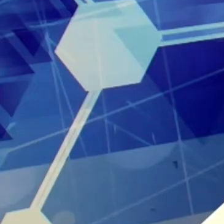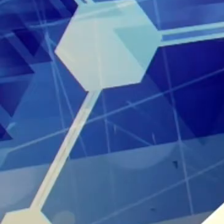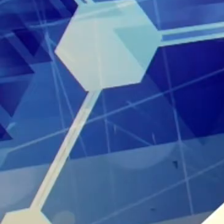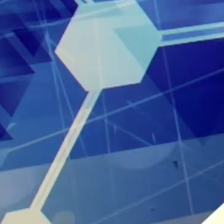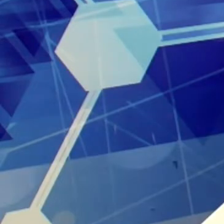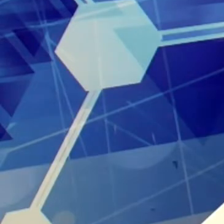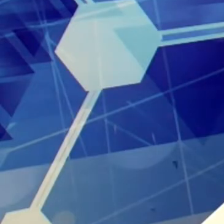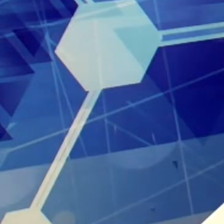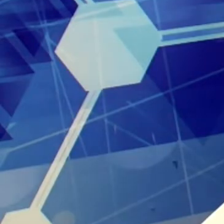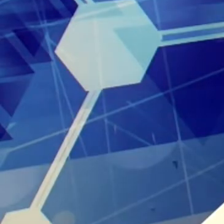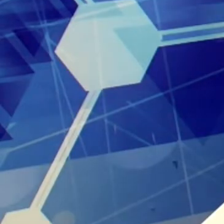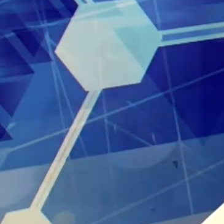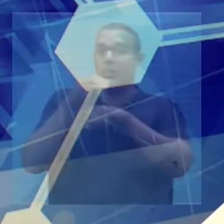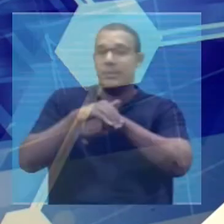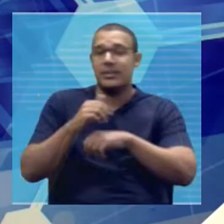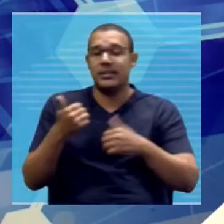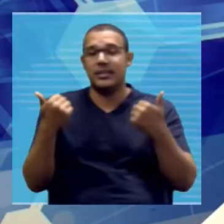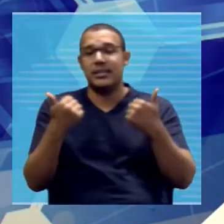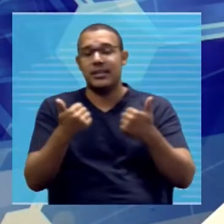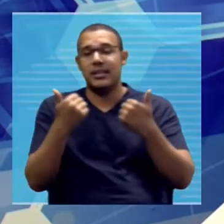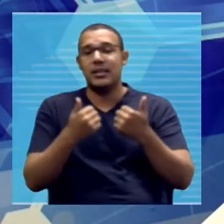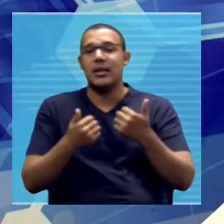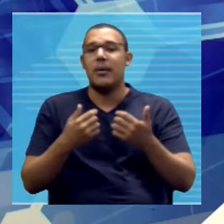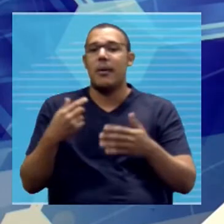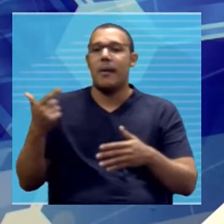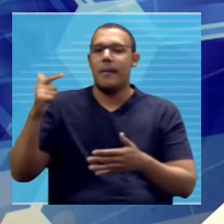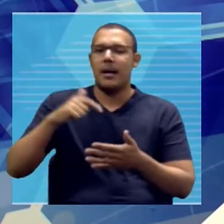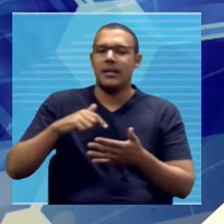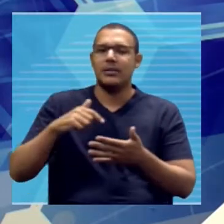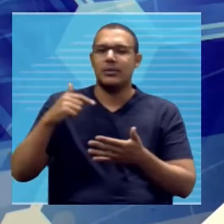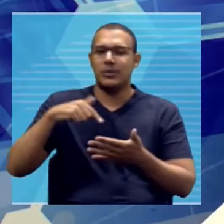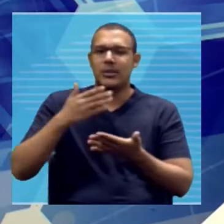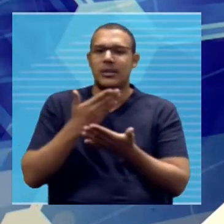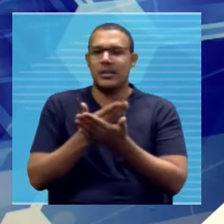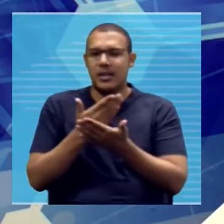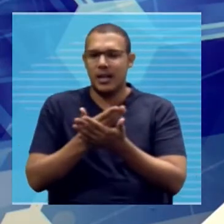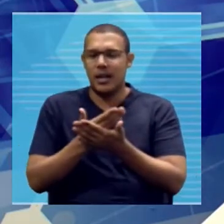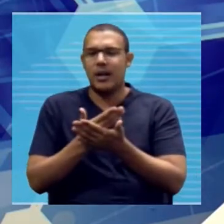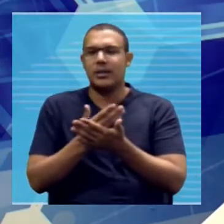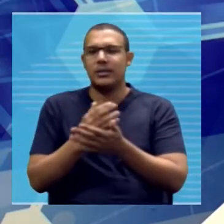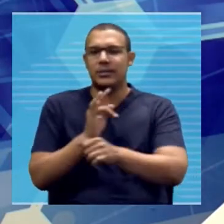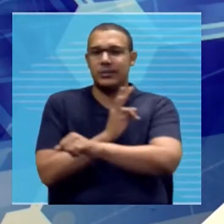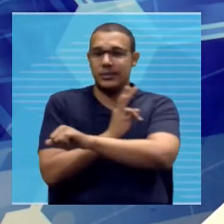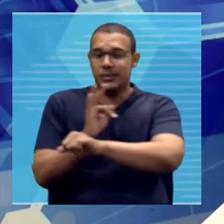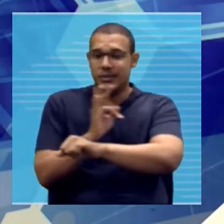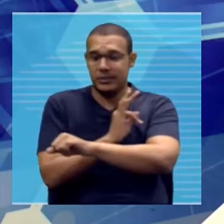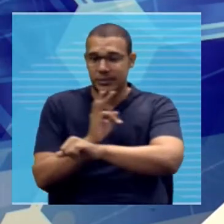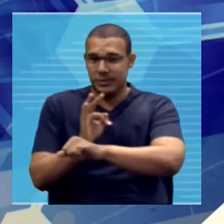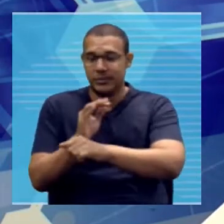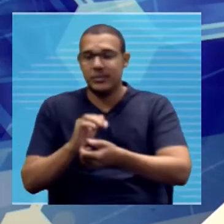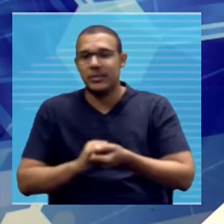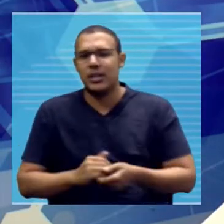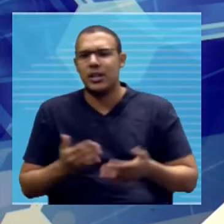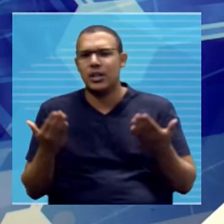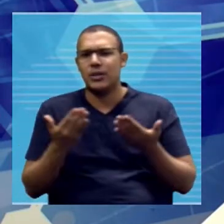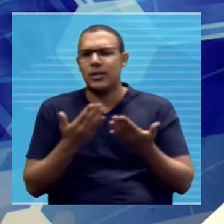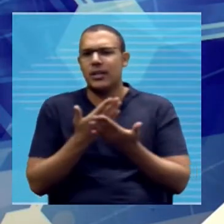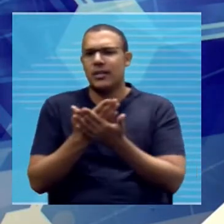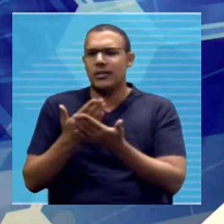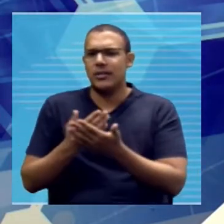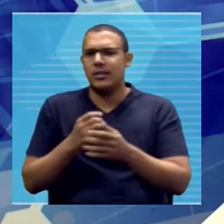Boa noite, galera. Tudo bem com vocês? Estamos aqui para mais uma noite de conhecimento de física, certo? E hoje a gente vai dar uma olhada na